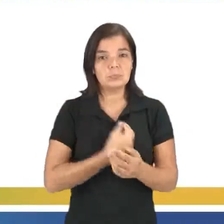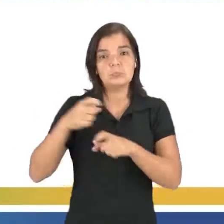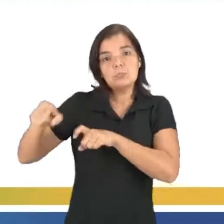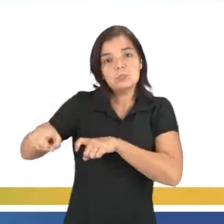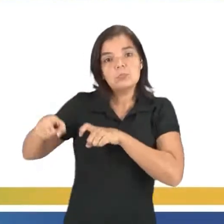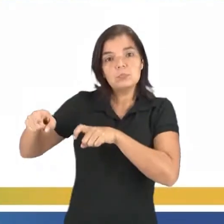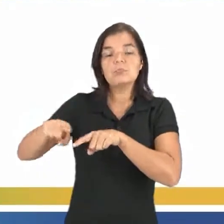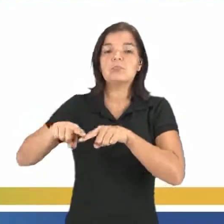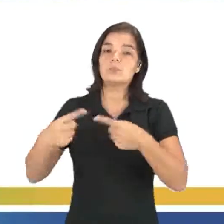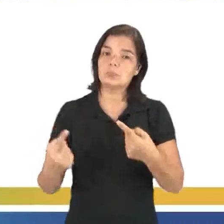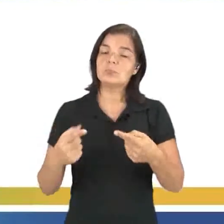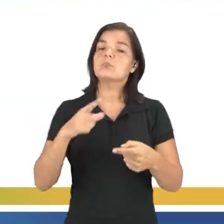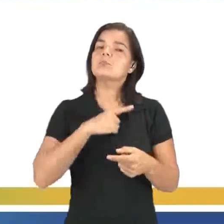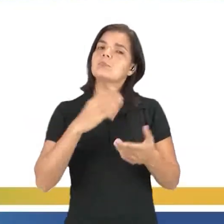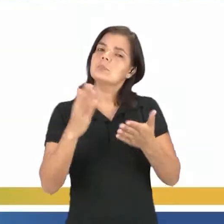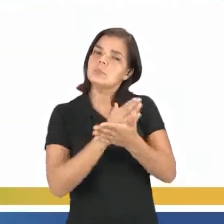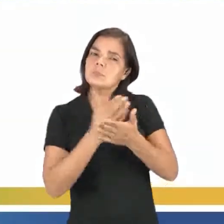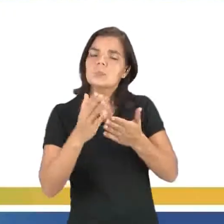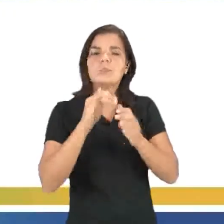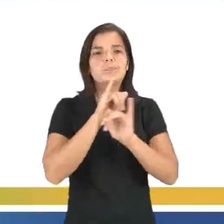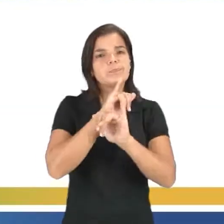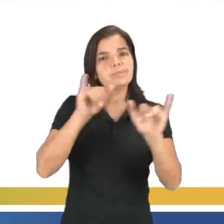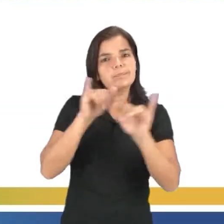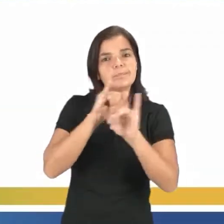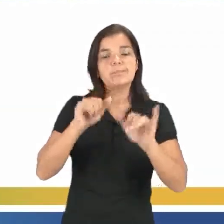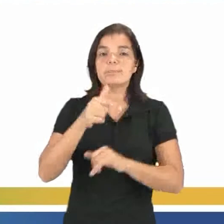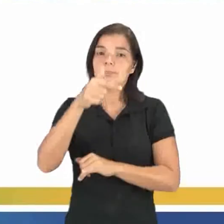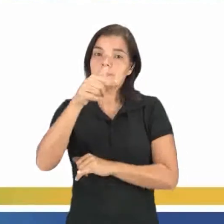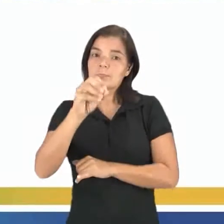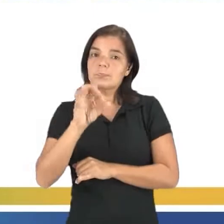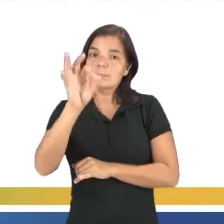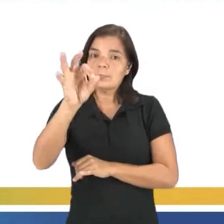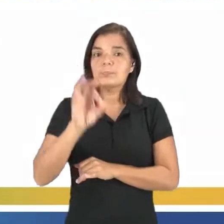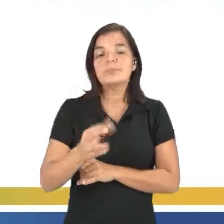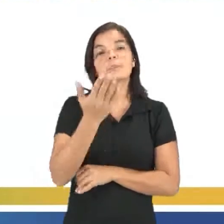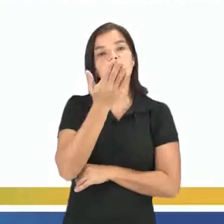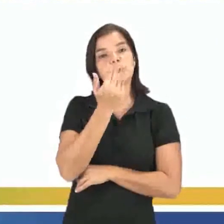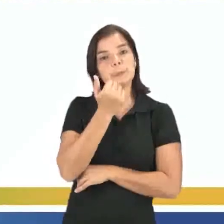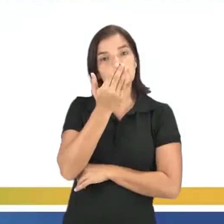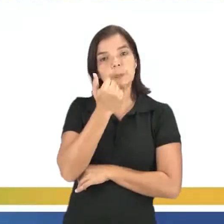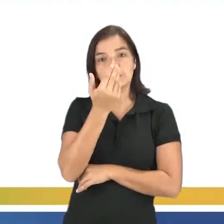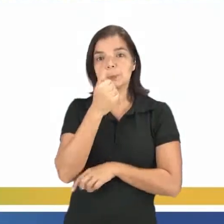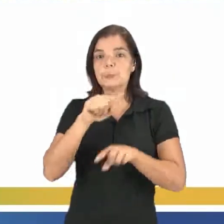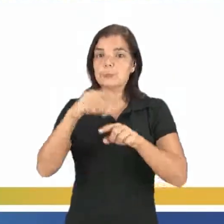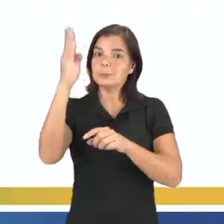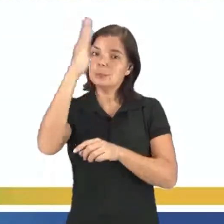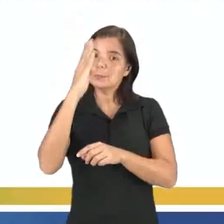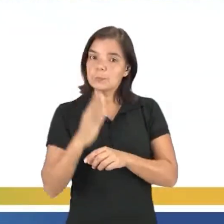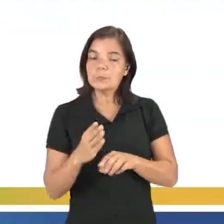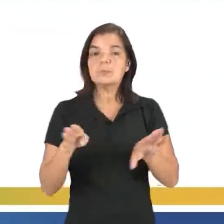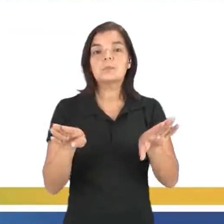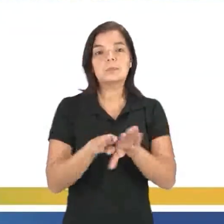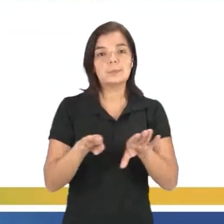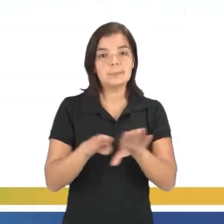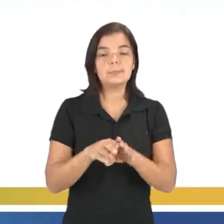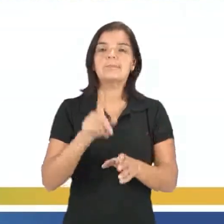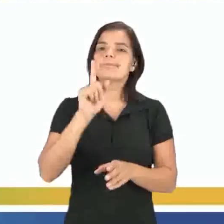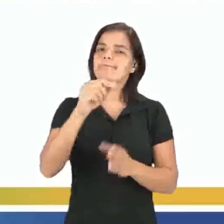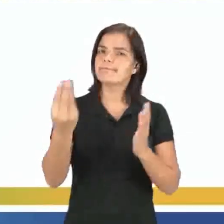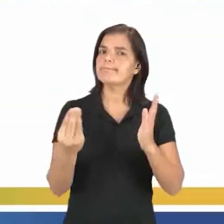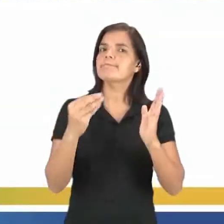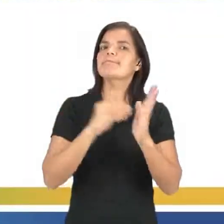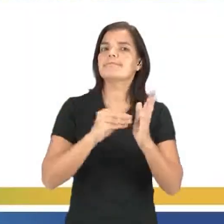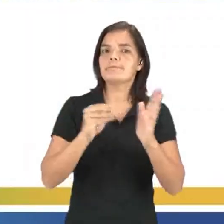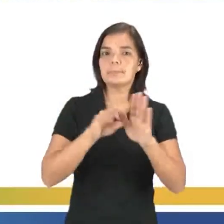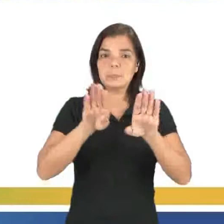rural, temos alguns dados que apontam que 70% dos alimentos que é consumido no Brasil, né, que é colocado